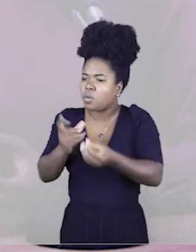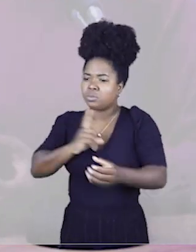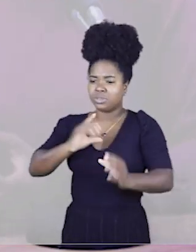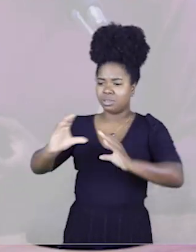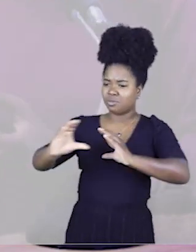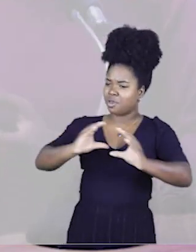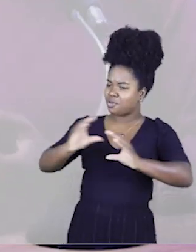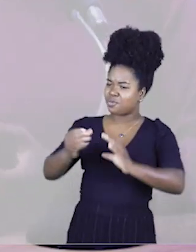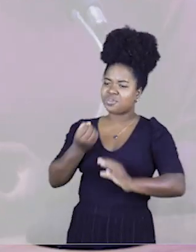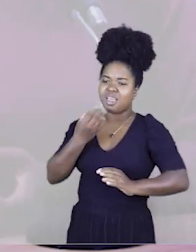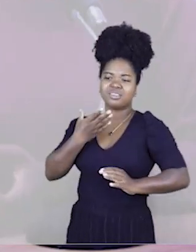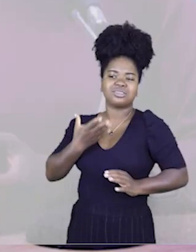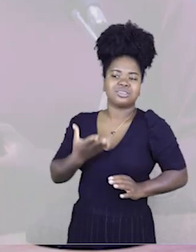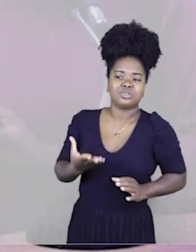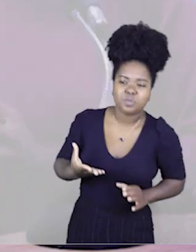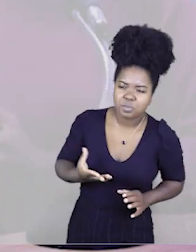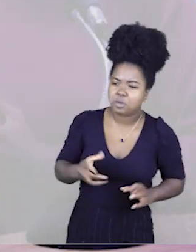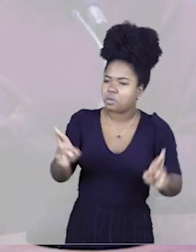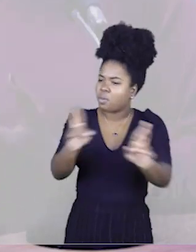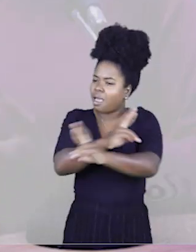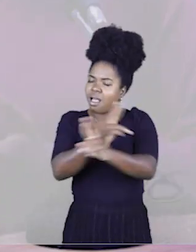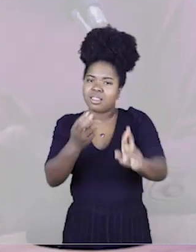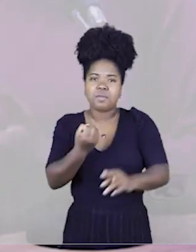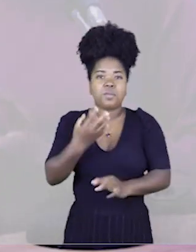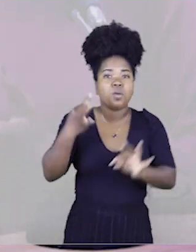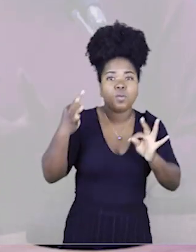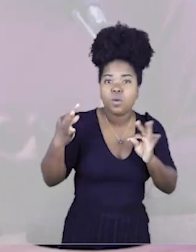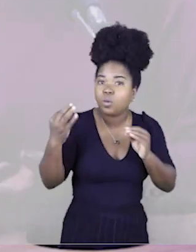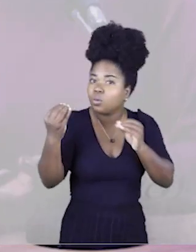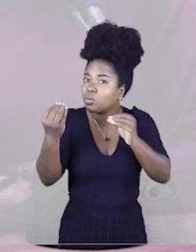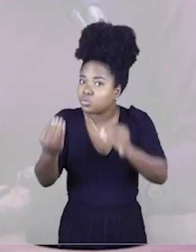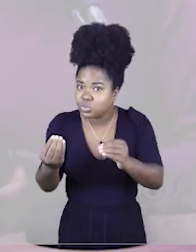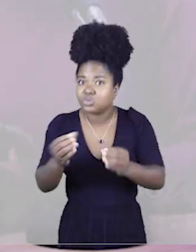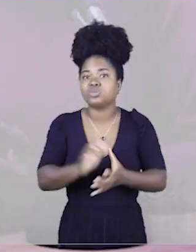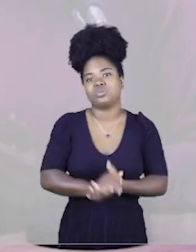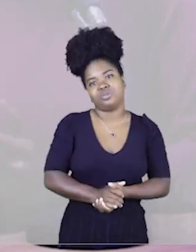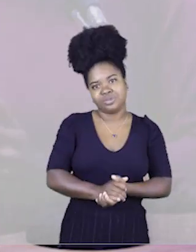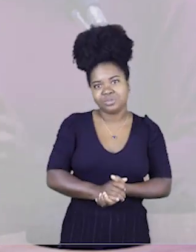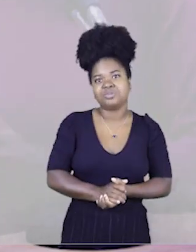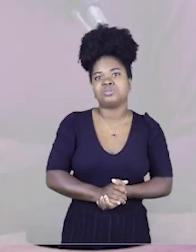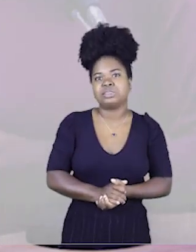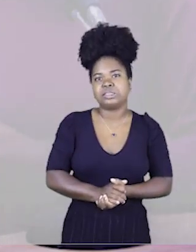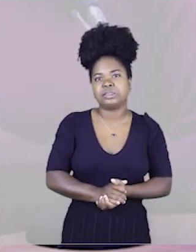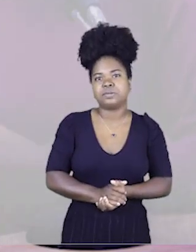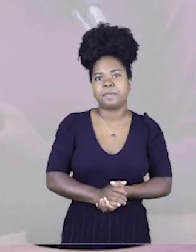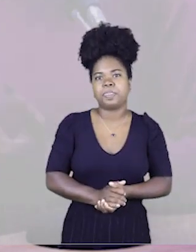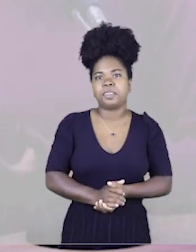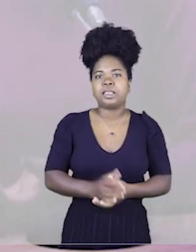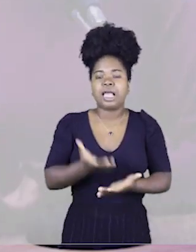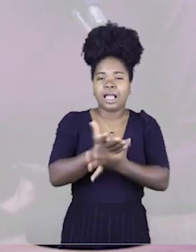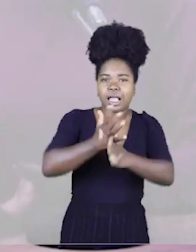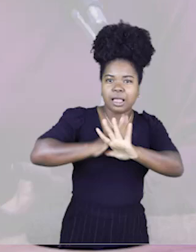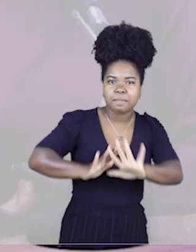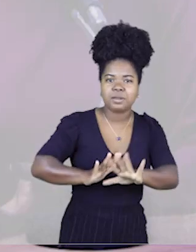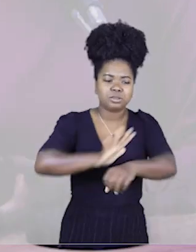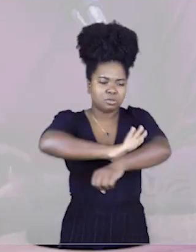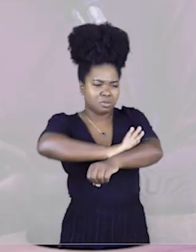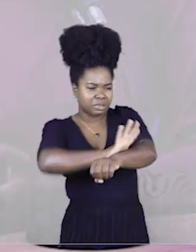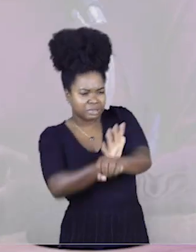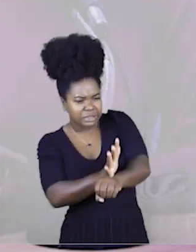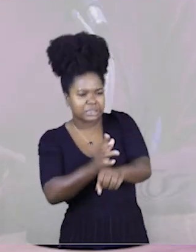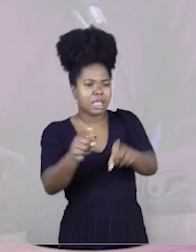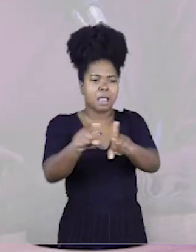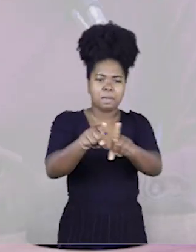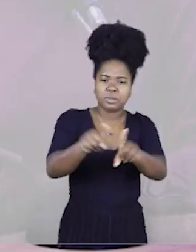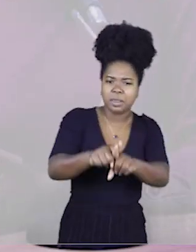de convivência que seja pacífico, que seja voltado para o combate à discriminação e que possa permitir que as pessoas se desenvolvam, né?